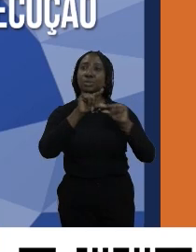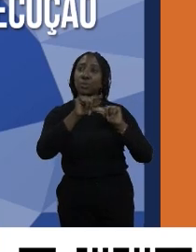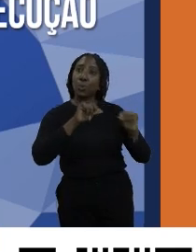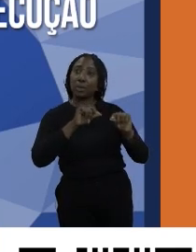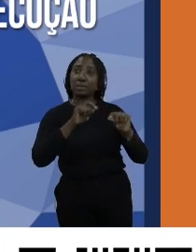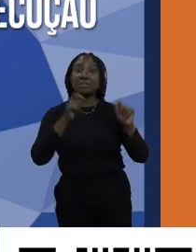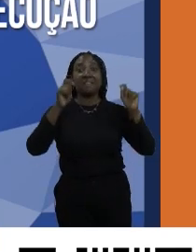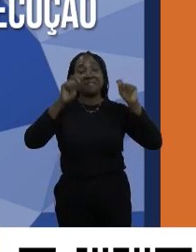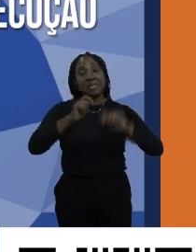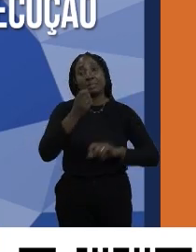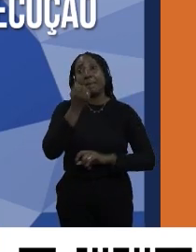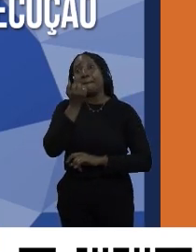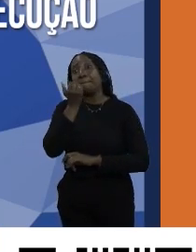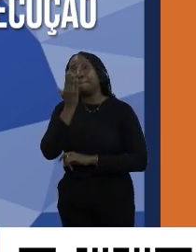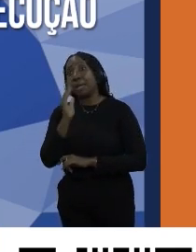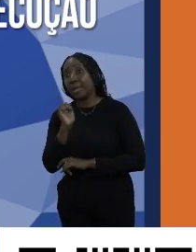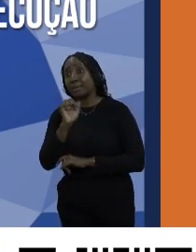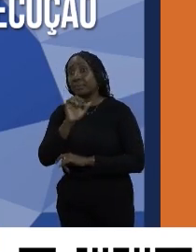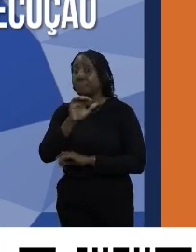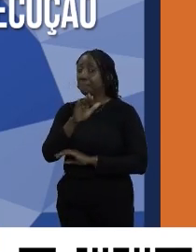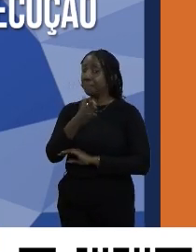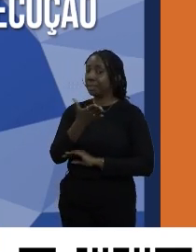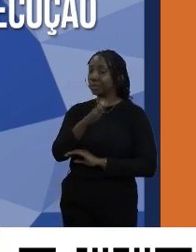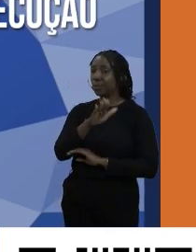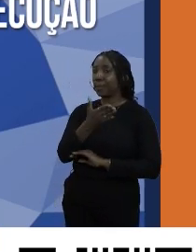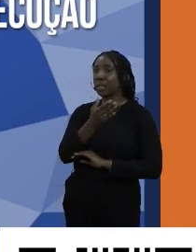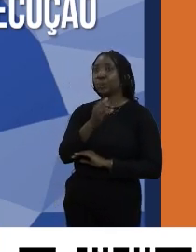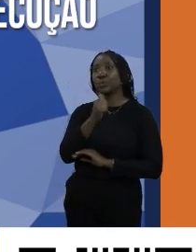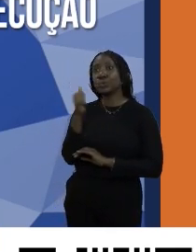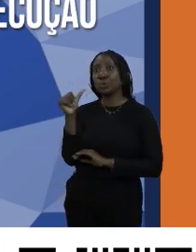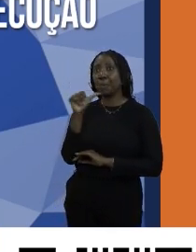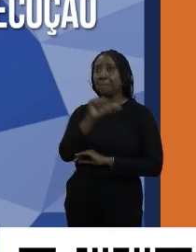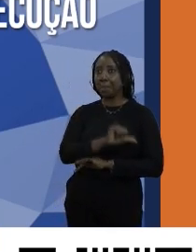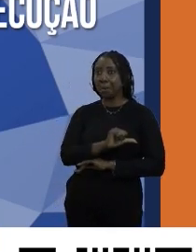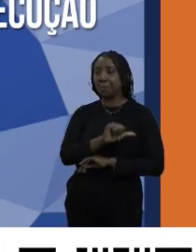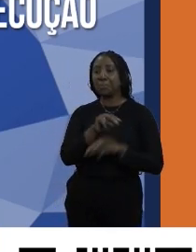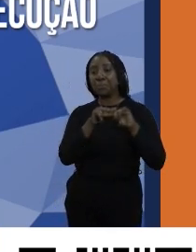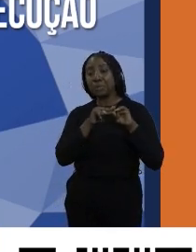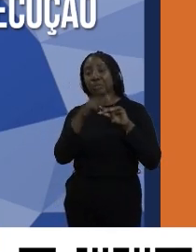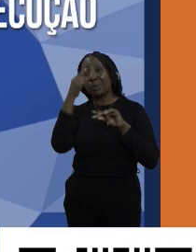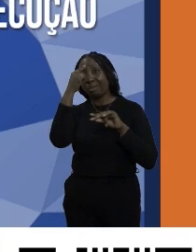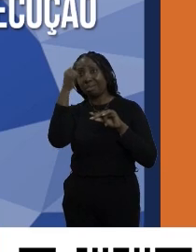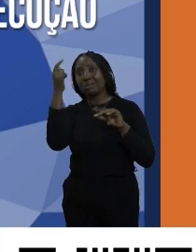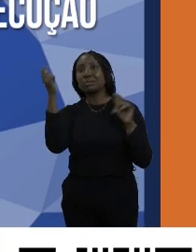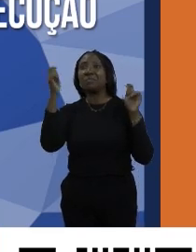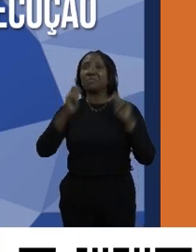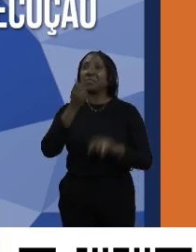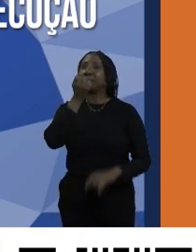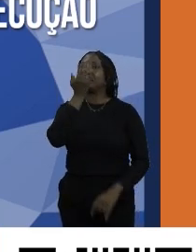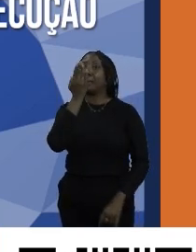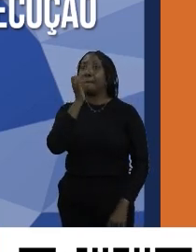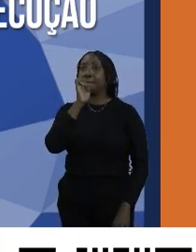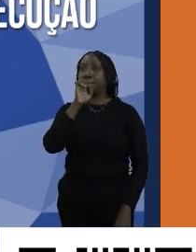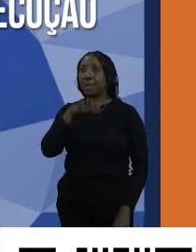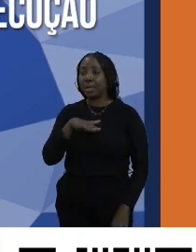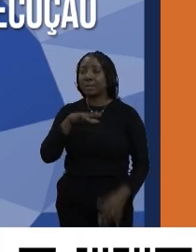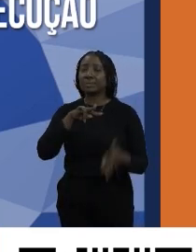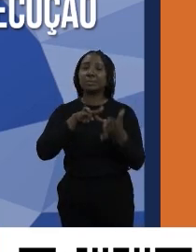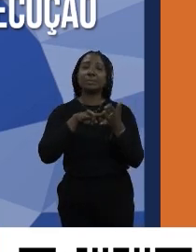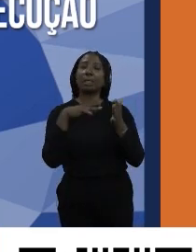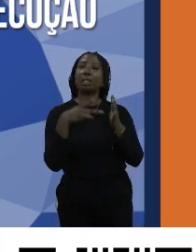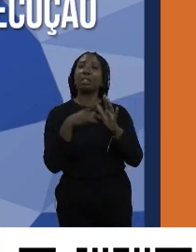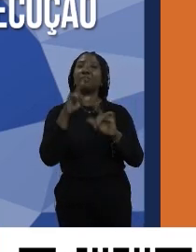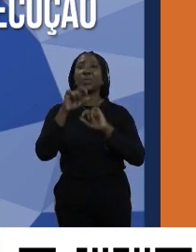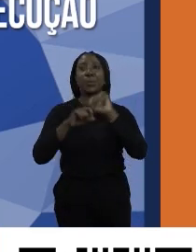menos, você que escolhe. Então, tem que ter intenção de querer fazer bem feito. E aí, ó, esforço, né?